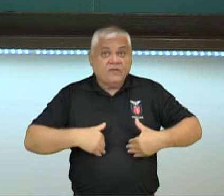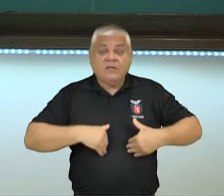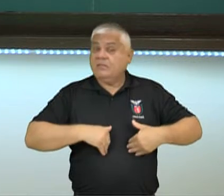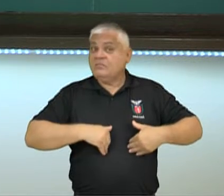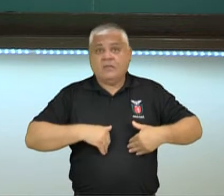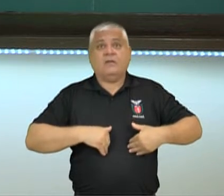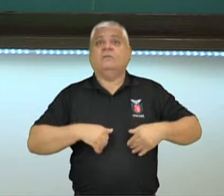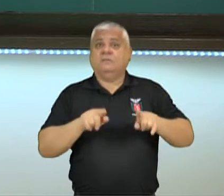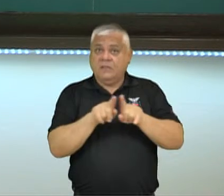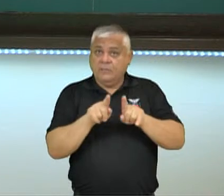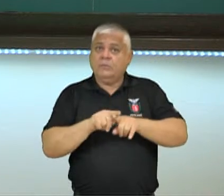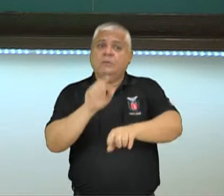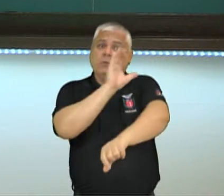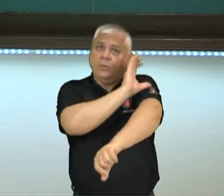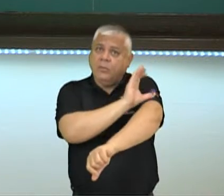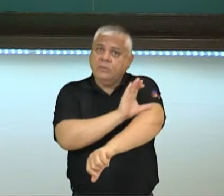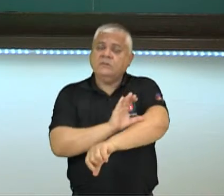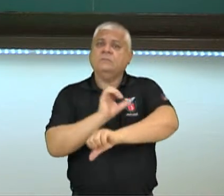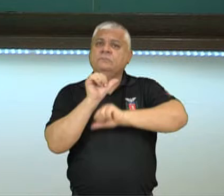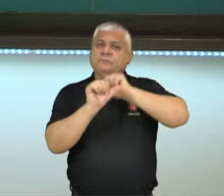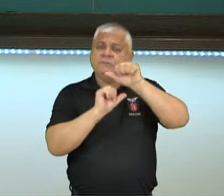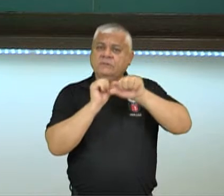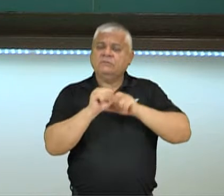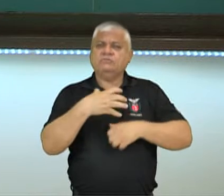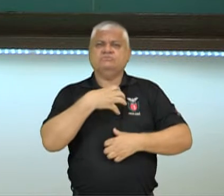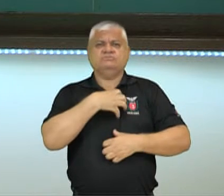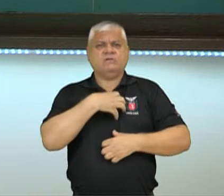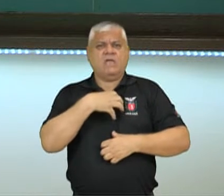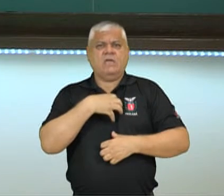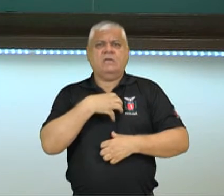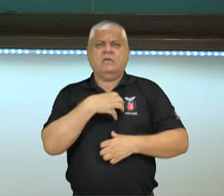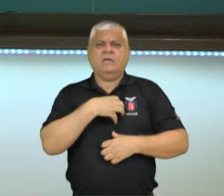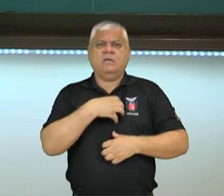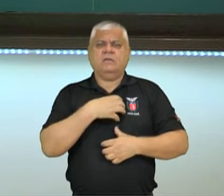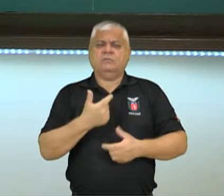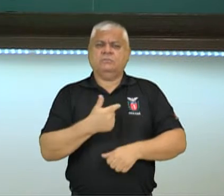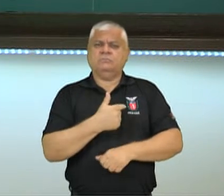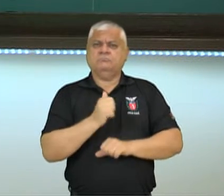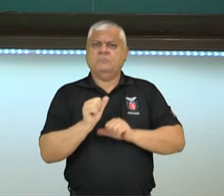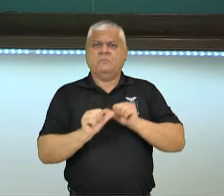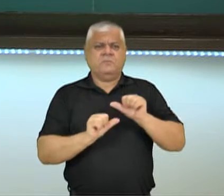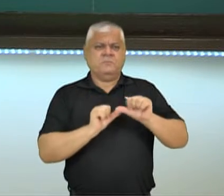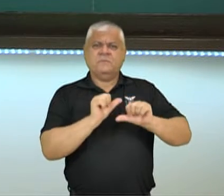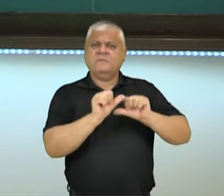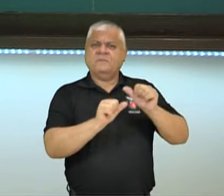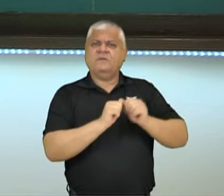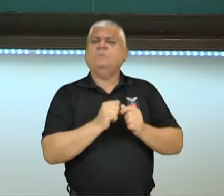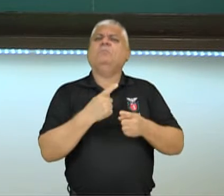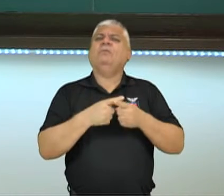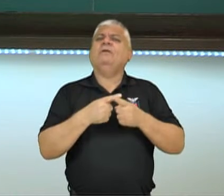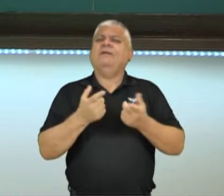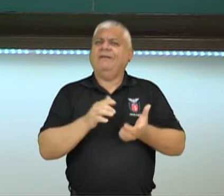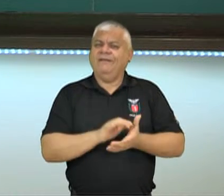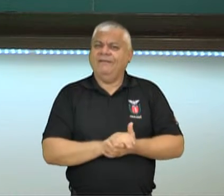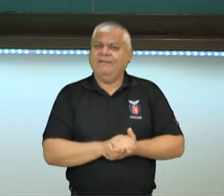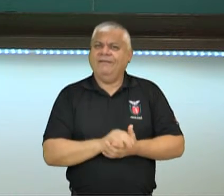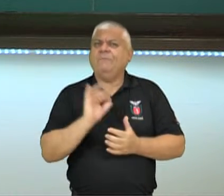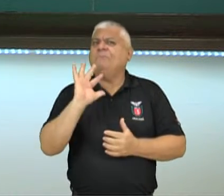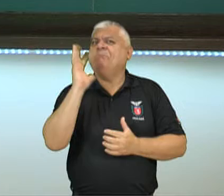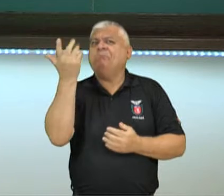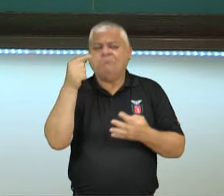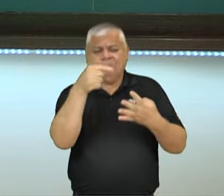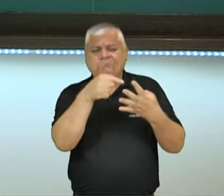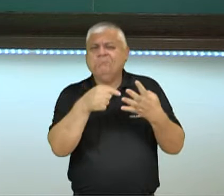nosso comportamento, no nosso jeito de ser. E por que tudo isso acontece? Quais são